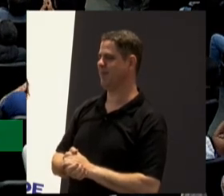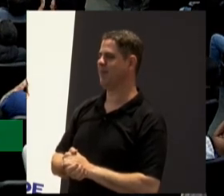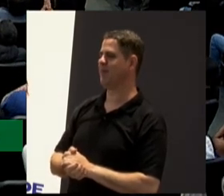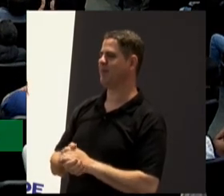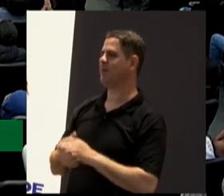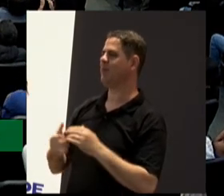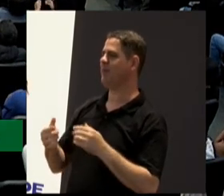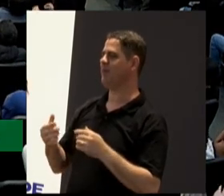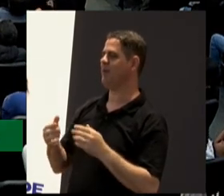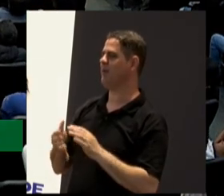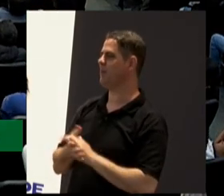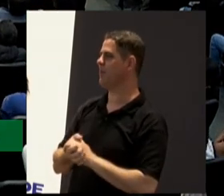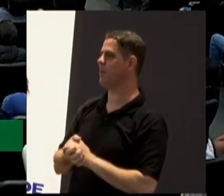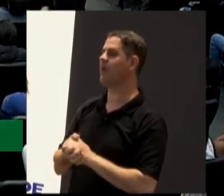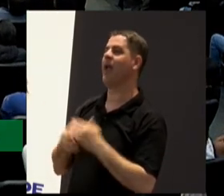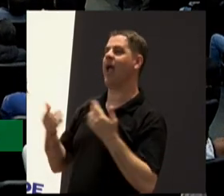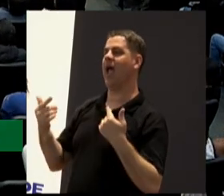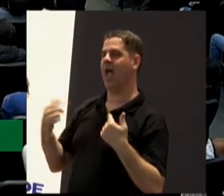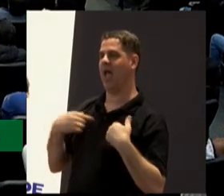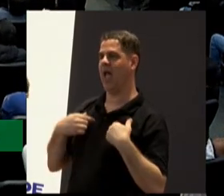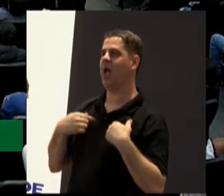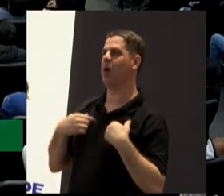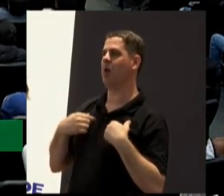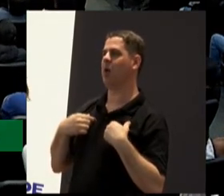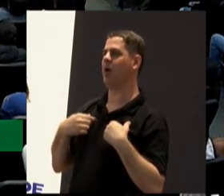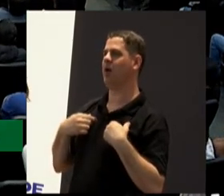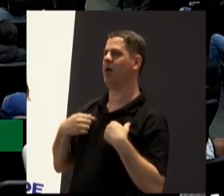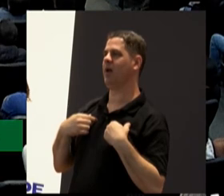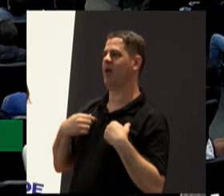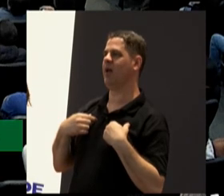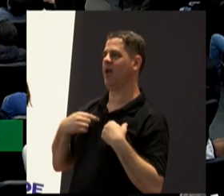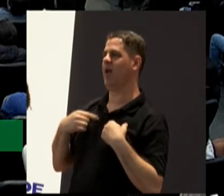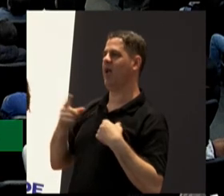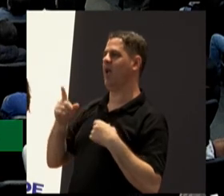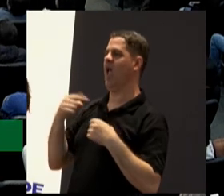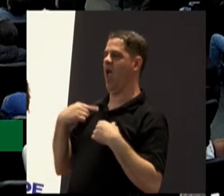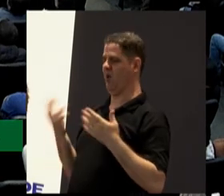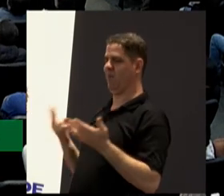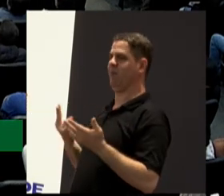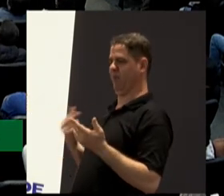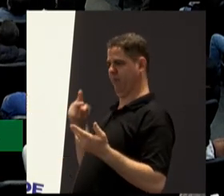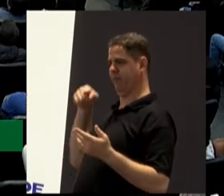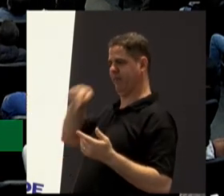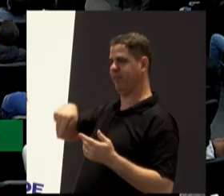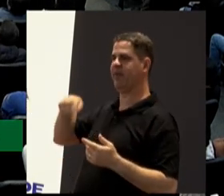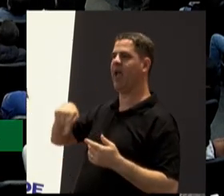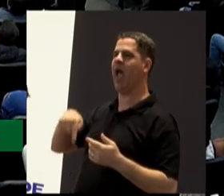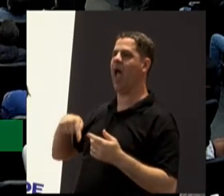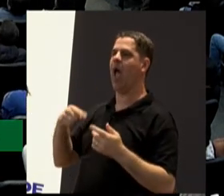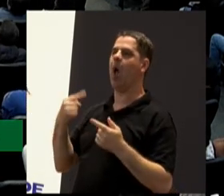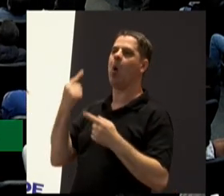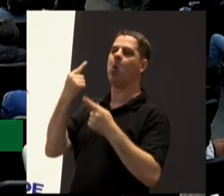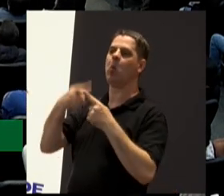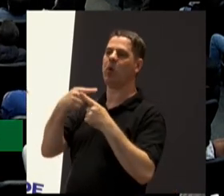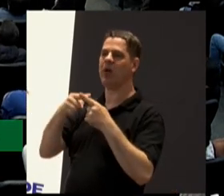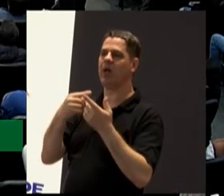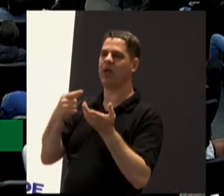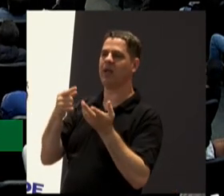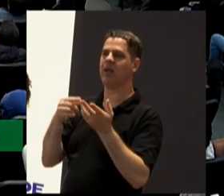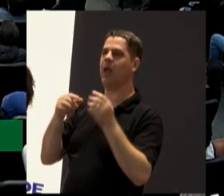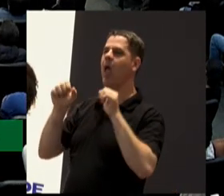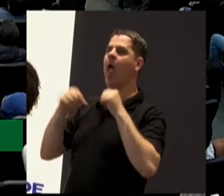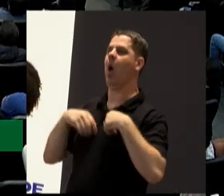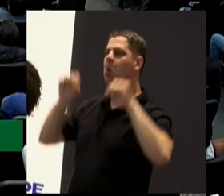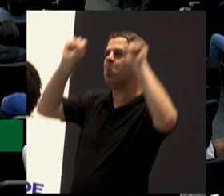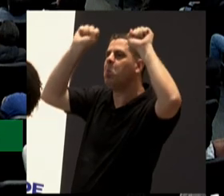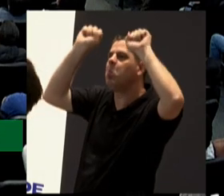E que, exatamente, a nossa vinda aqui cumpre rigorosamente um